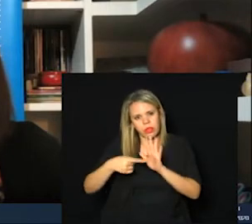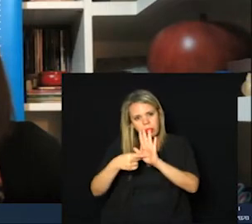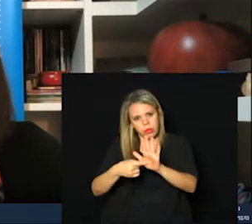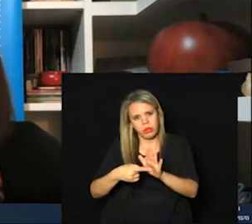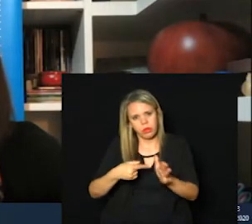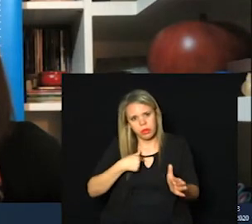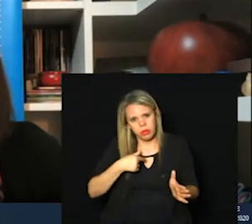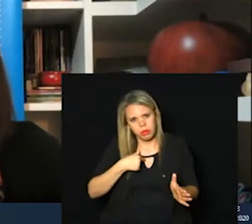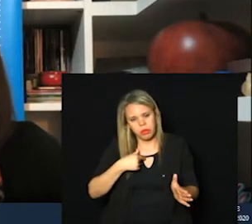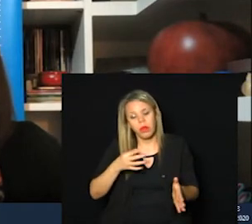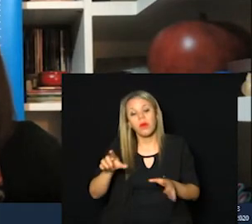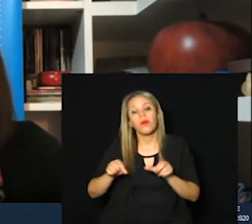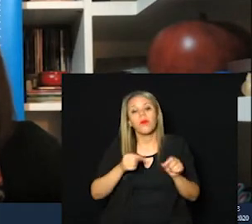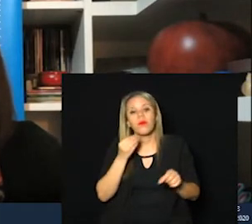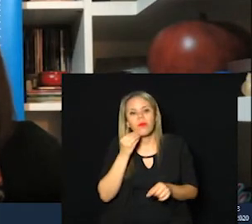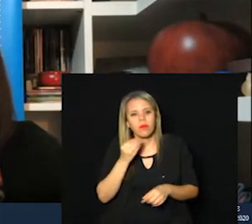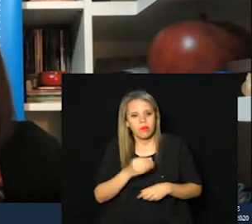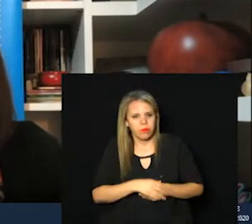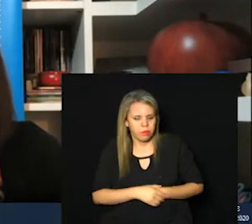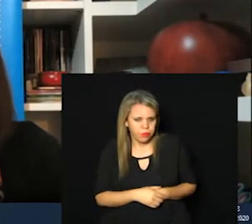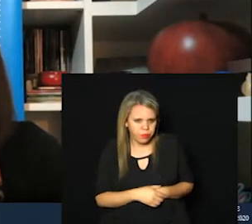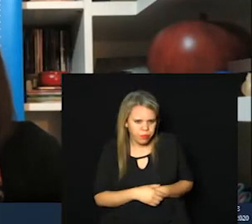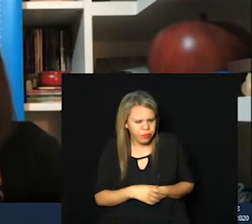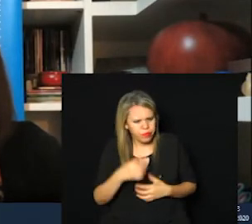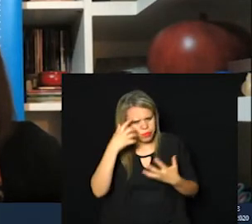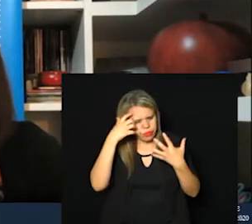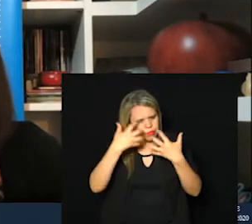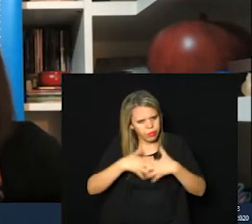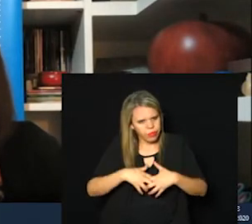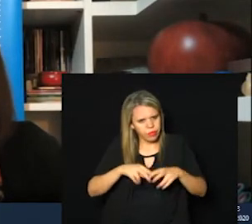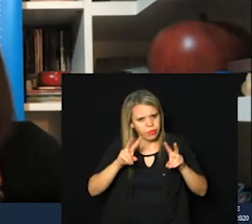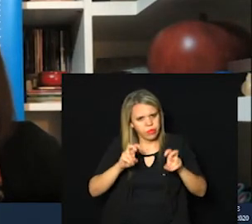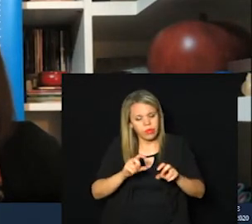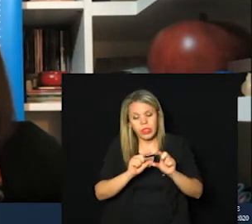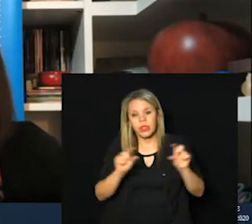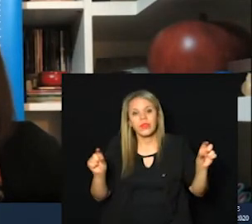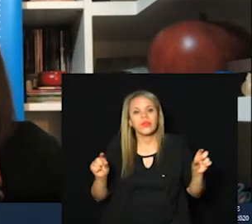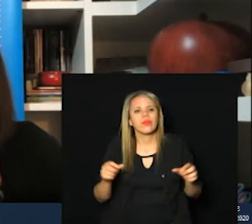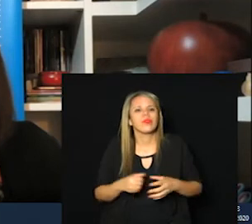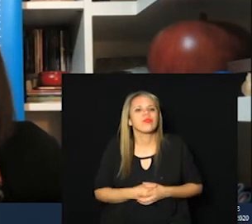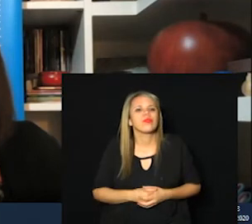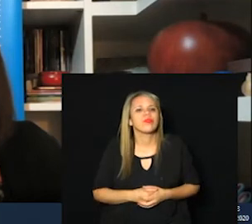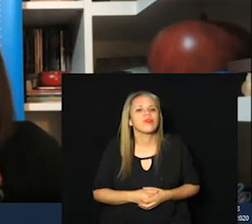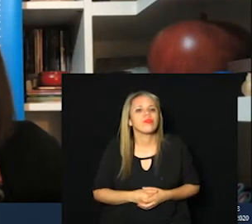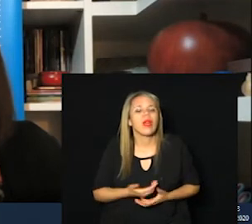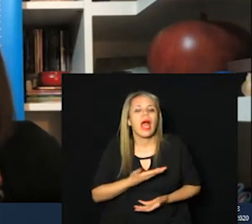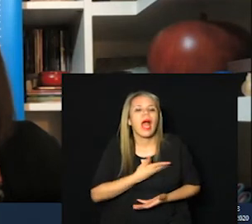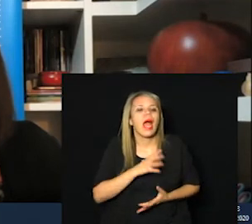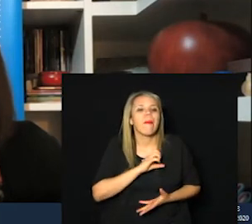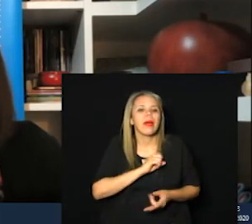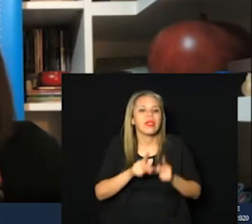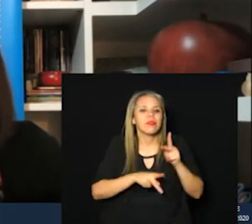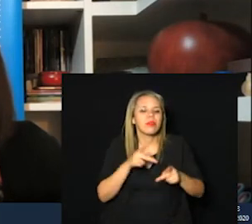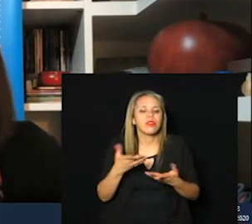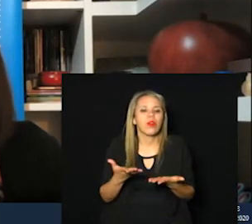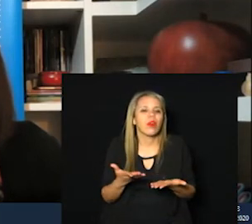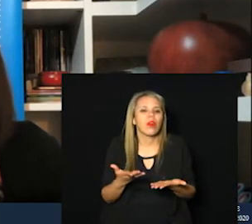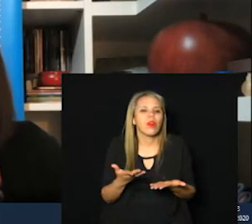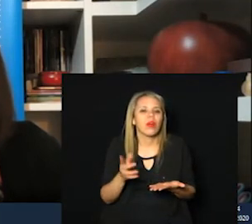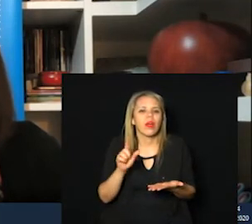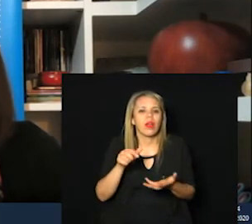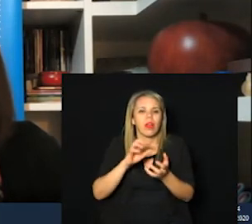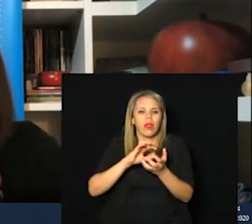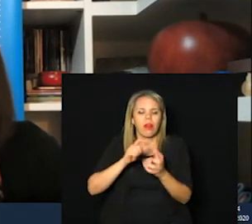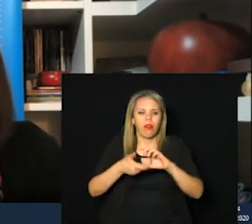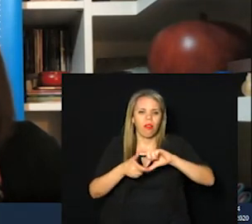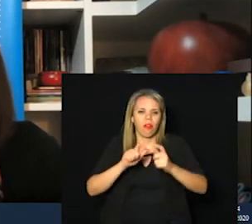caminho. Então, referindo-se à frase amar o outro, uma vez uma colega me disse, Gláucia, mas esse dado aí